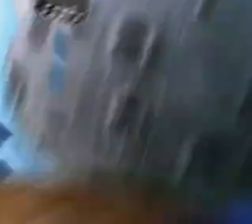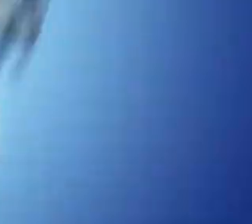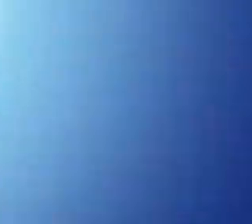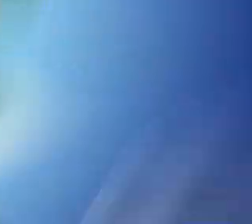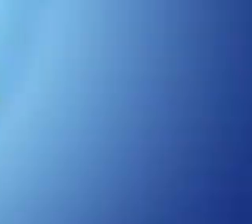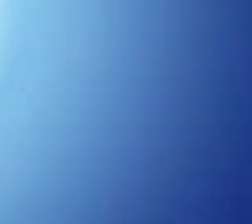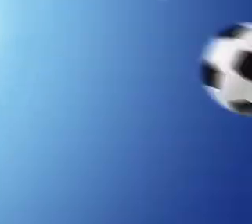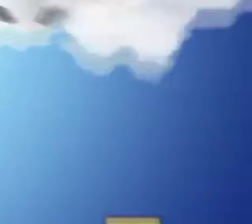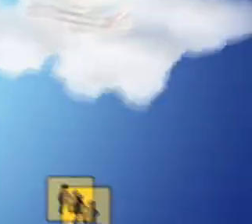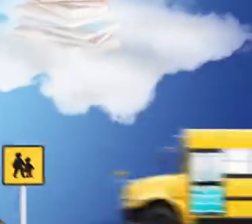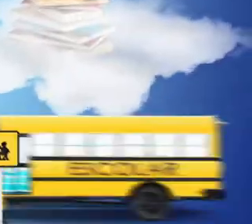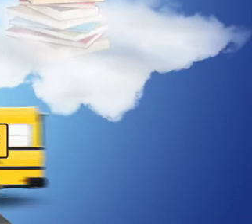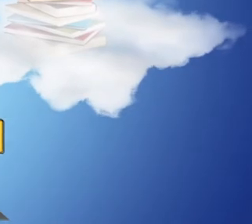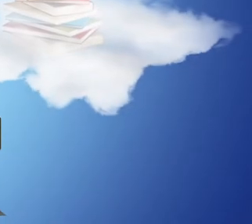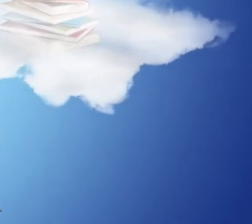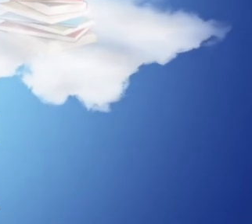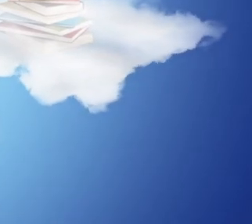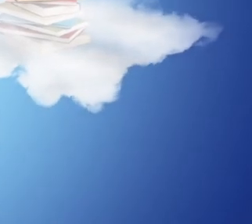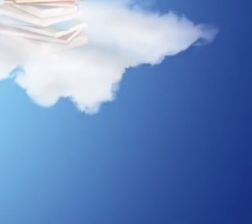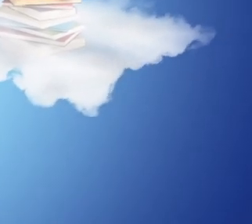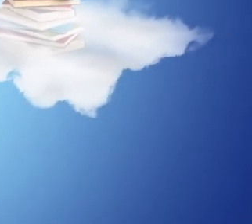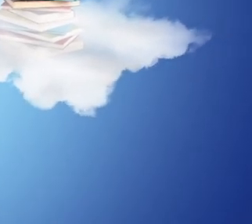E aí